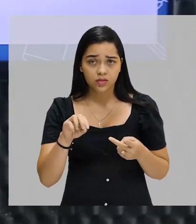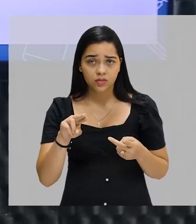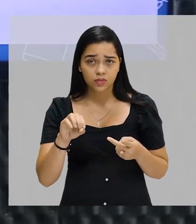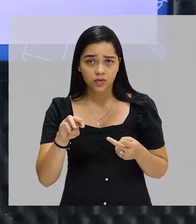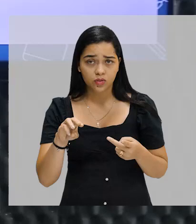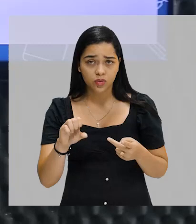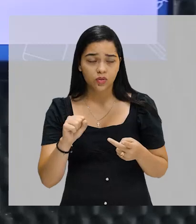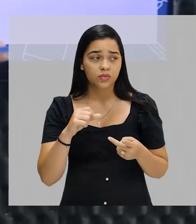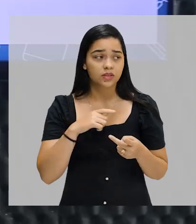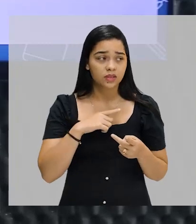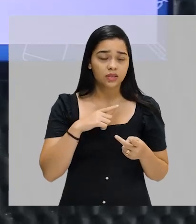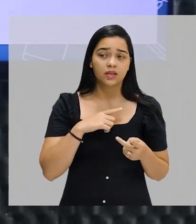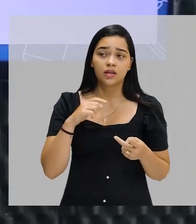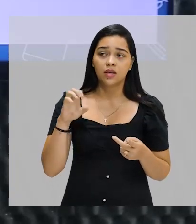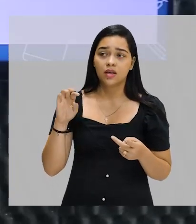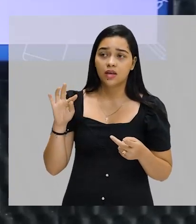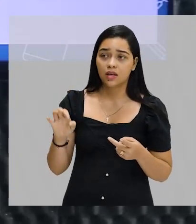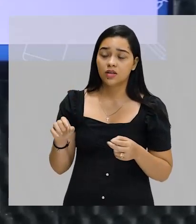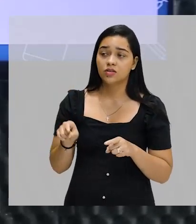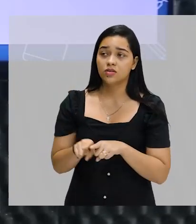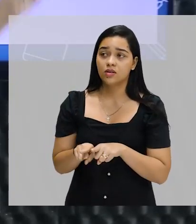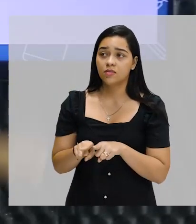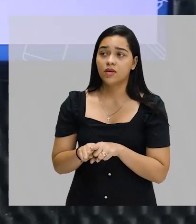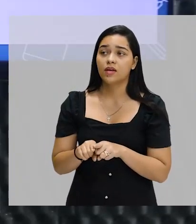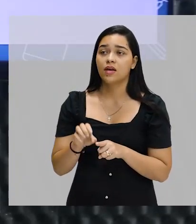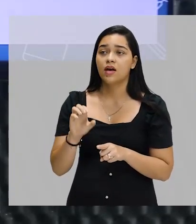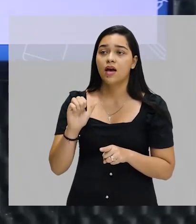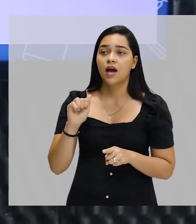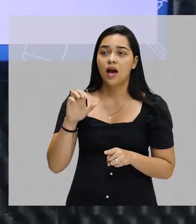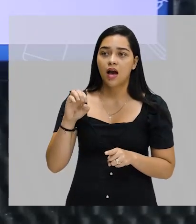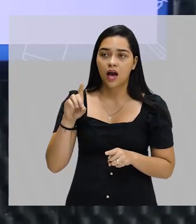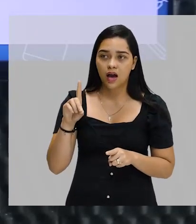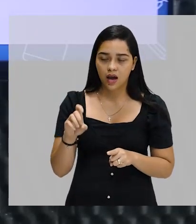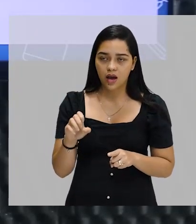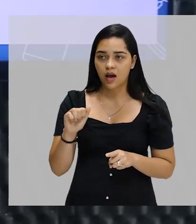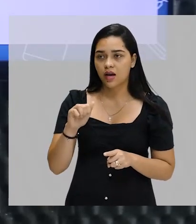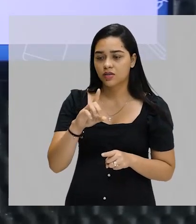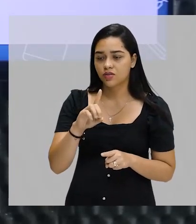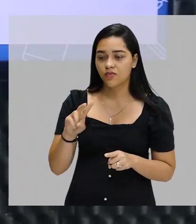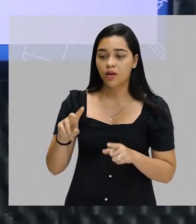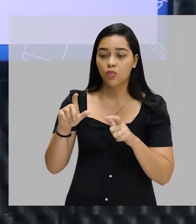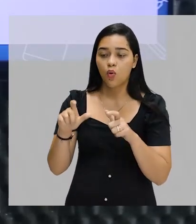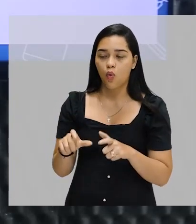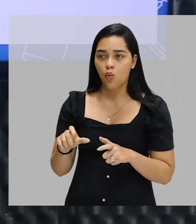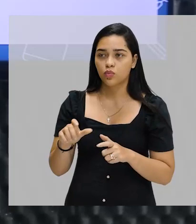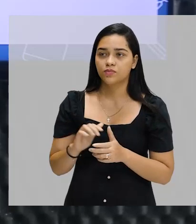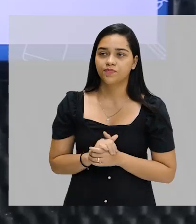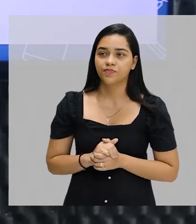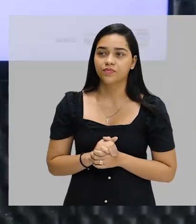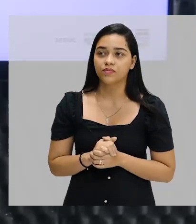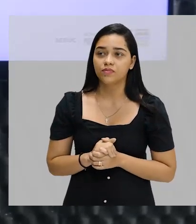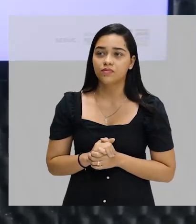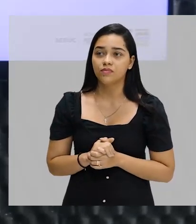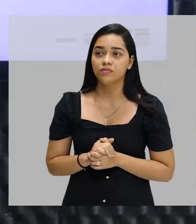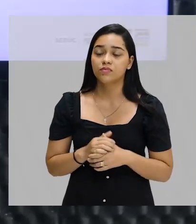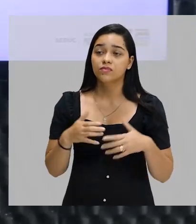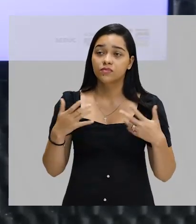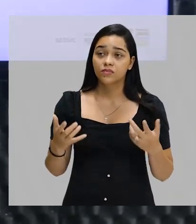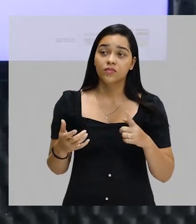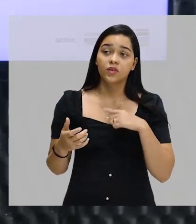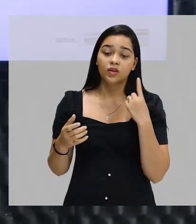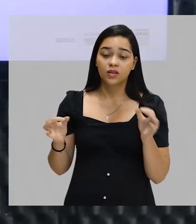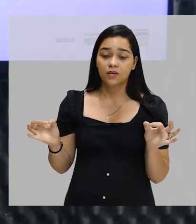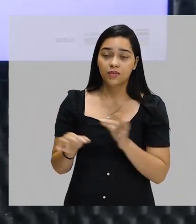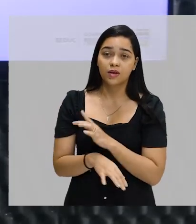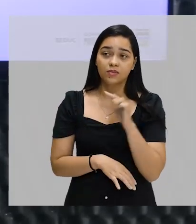aqui, desse, esse e também com o advérbio onde. Ok? E eu